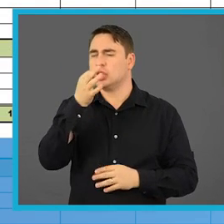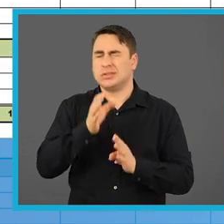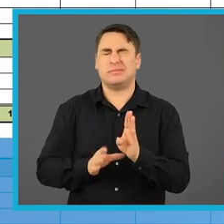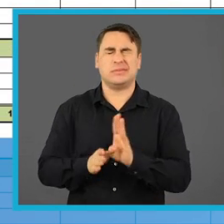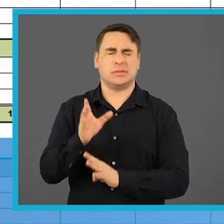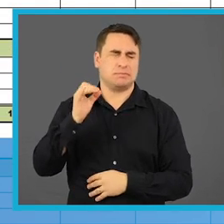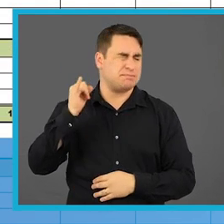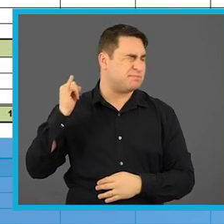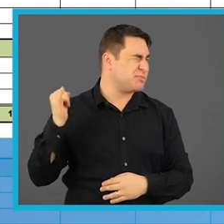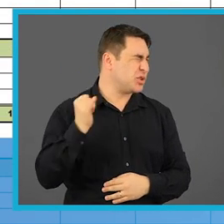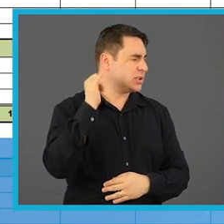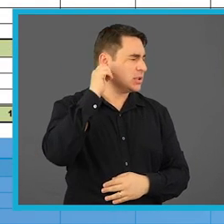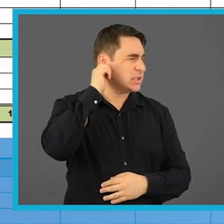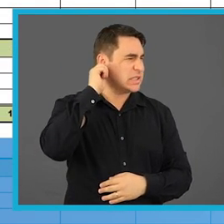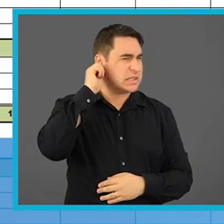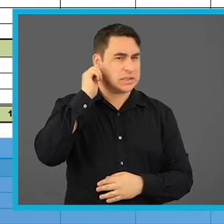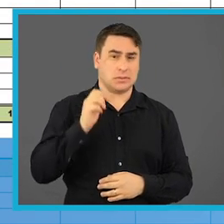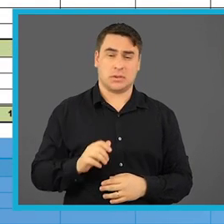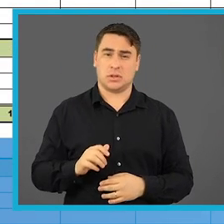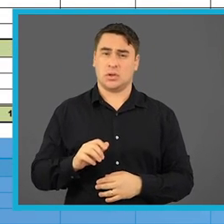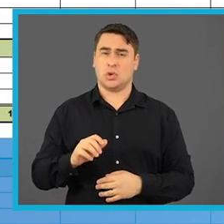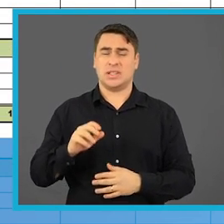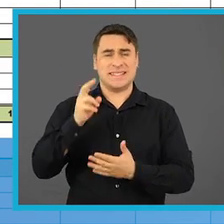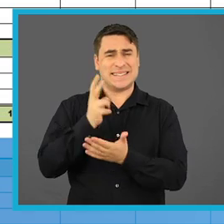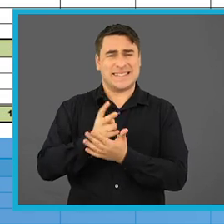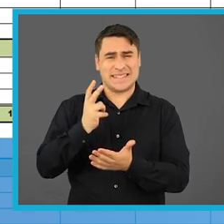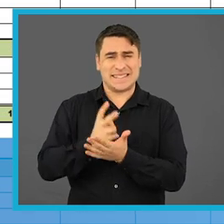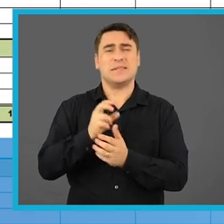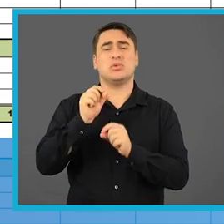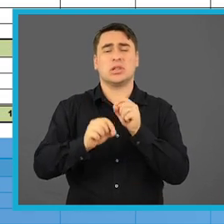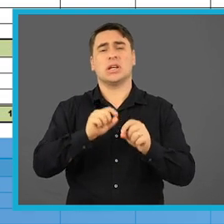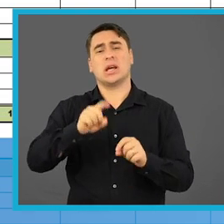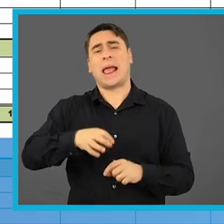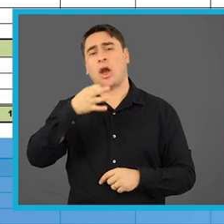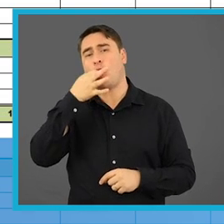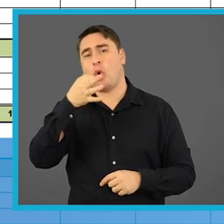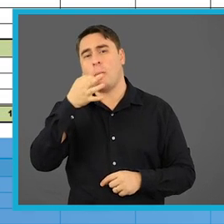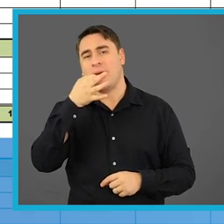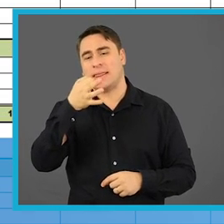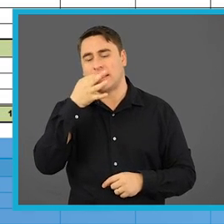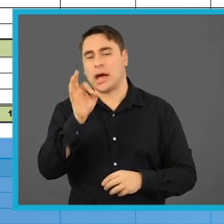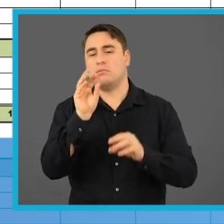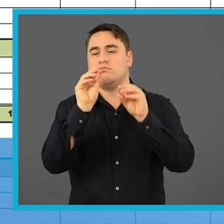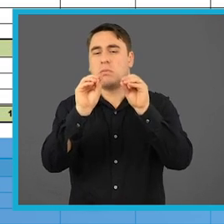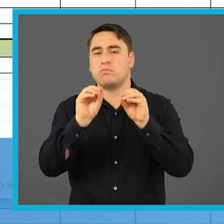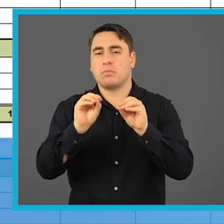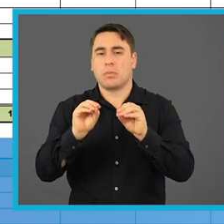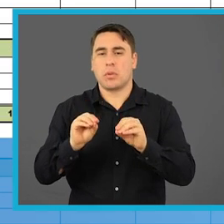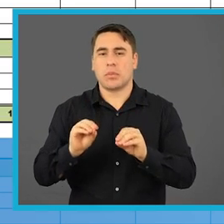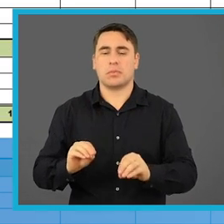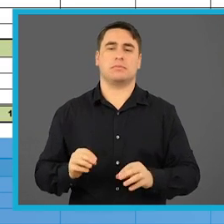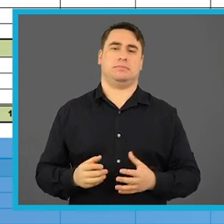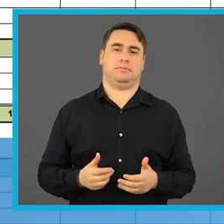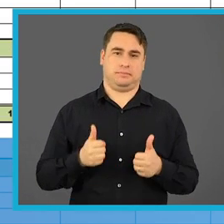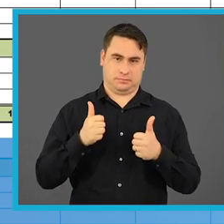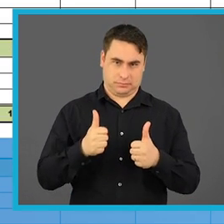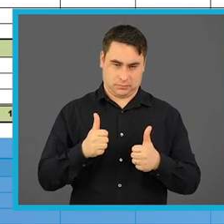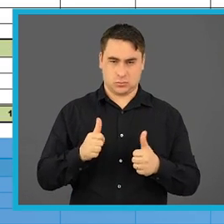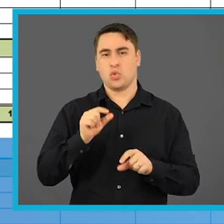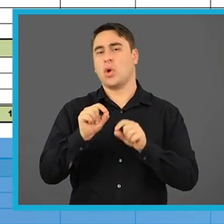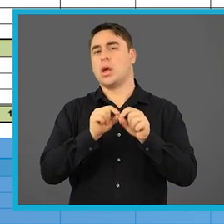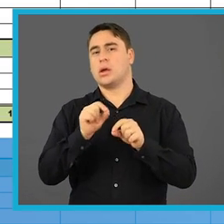Uma dica importantíssima: abuse de um negócio chamado comentário, inserção de